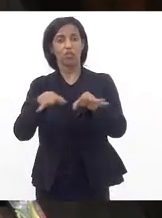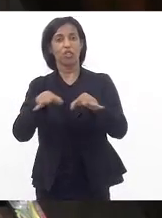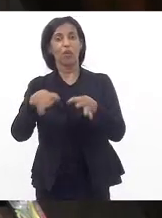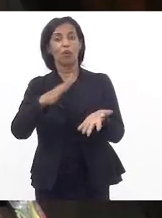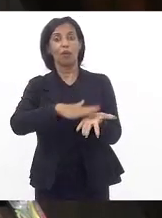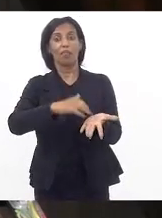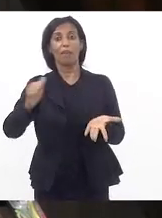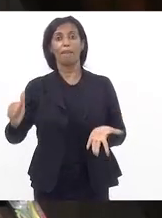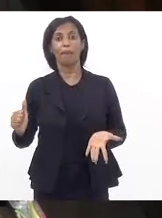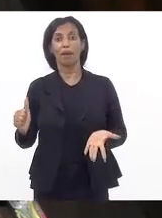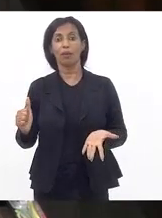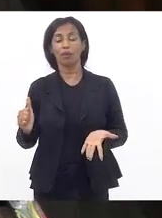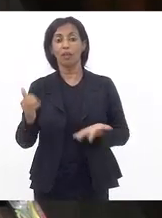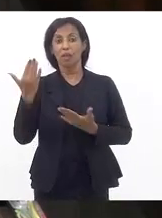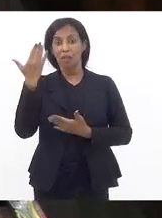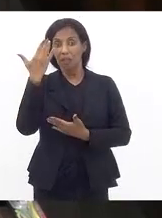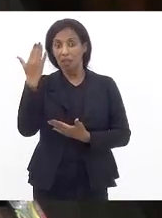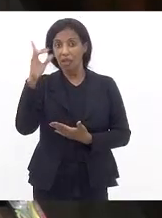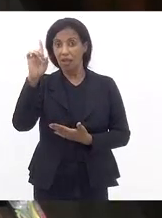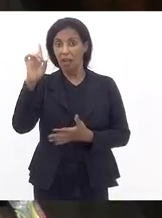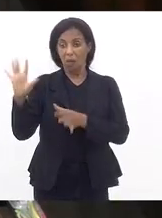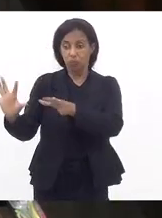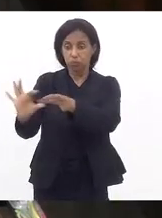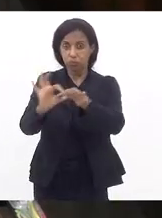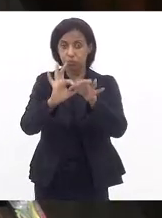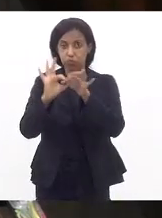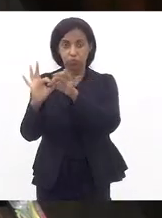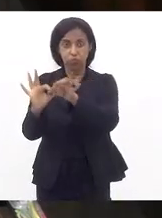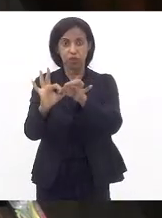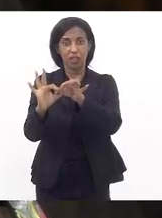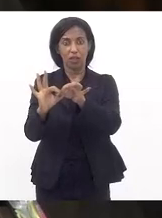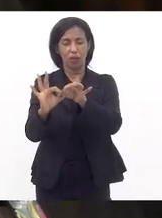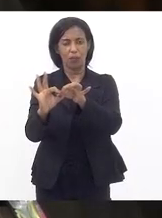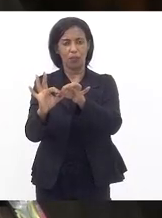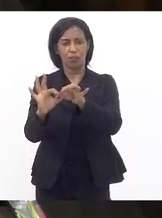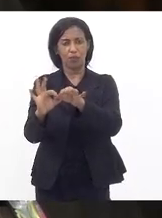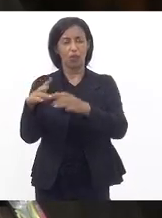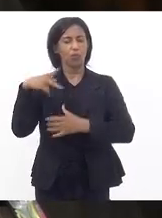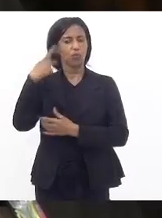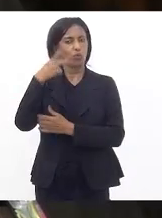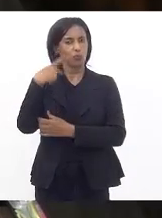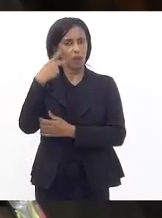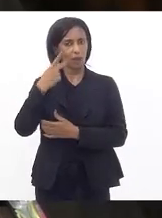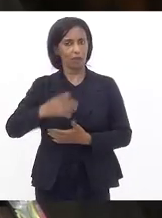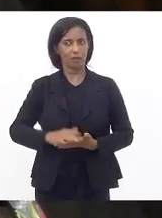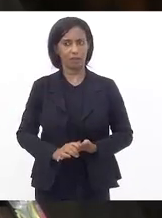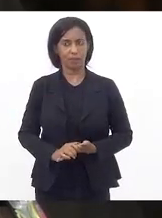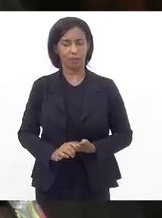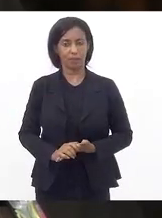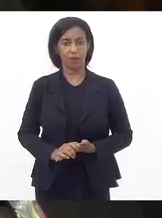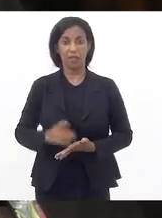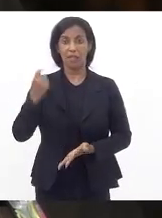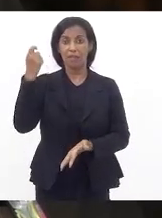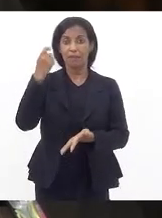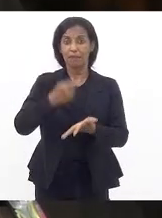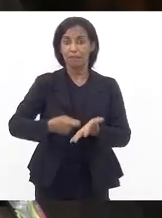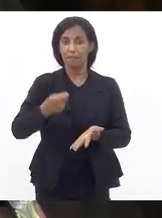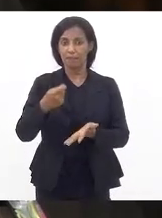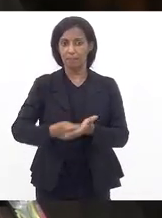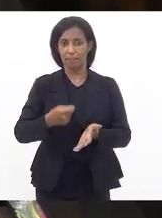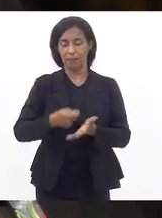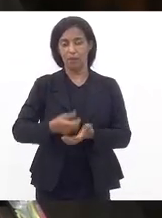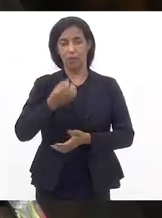a pauta e graças a unidade a união dos parlamentares que brigam